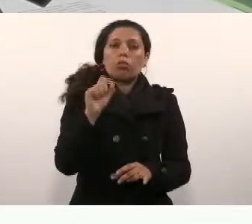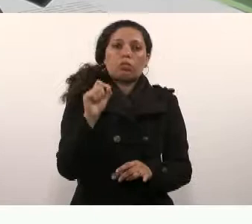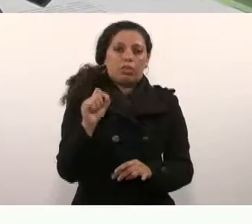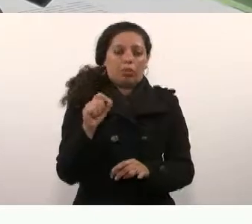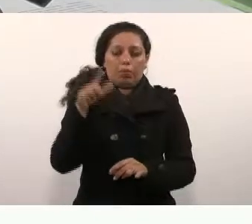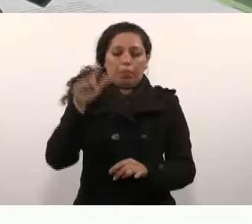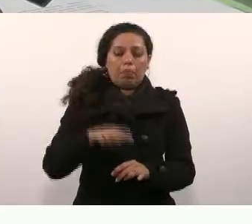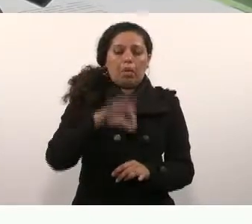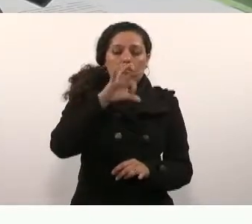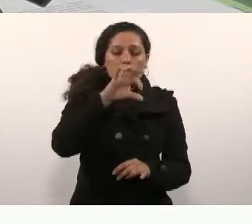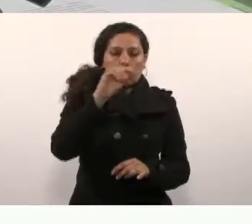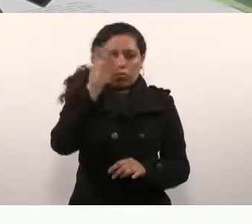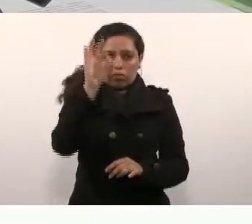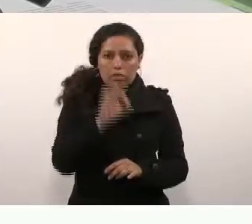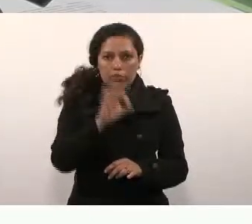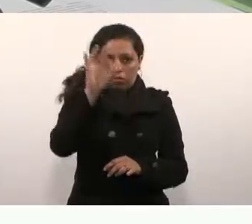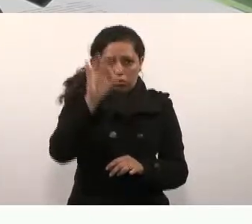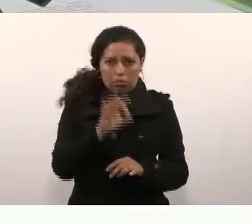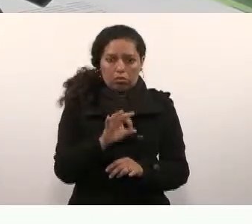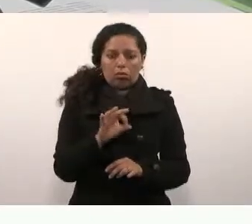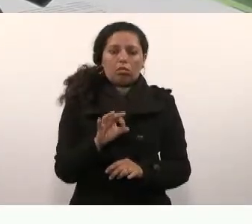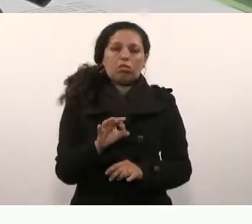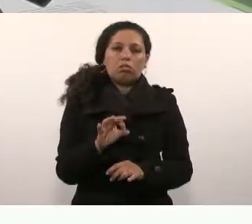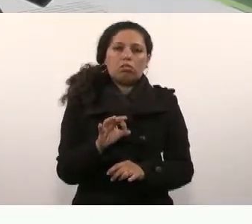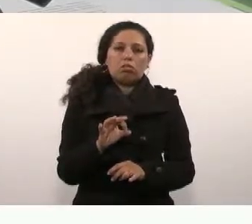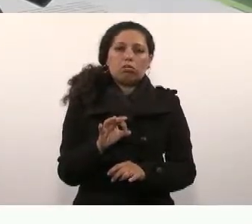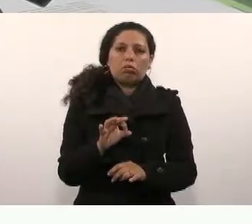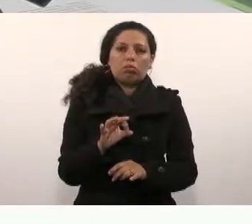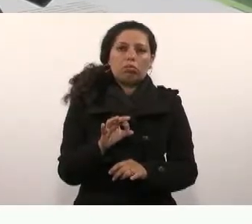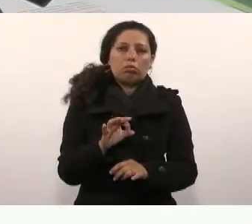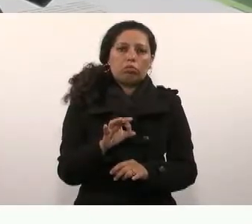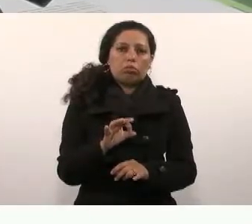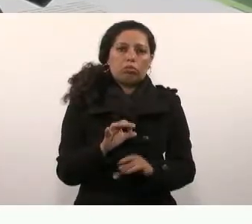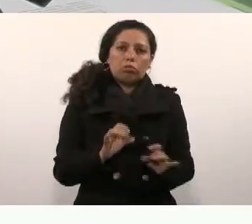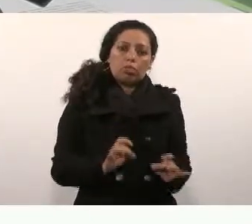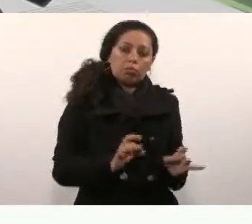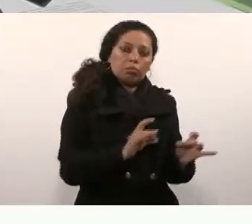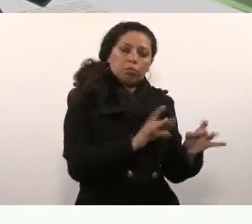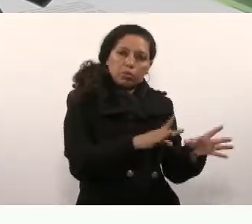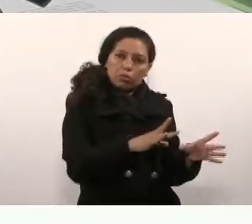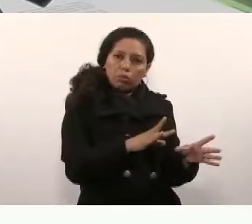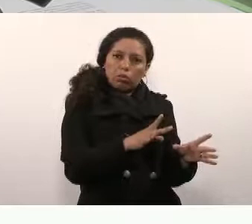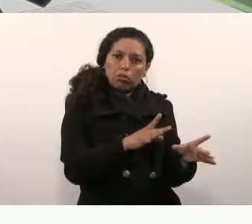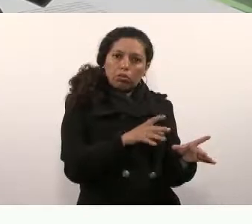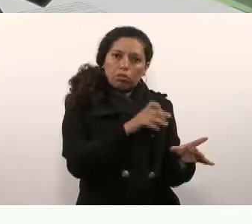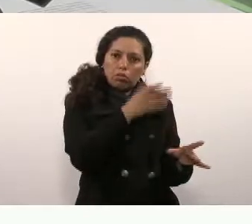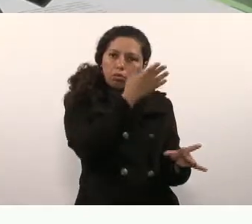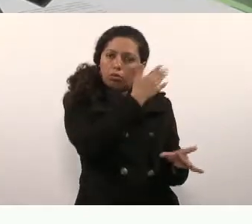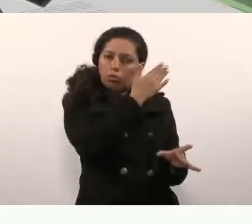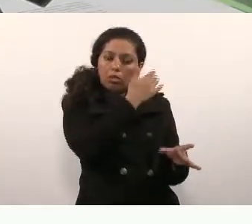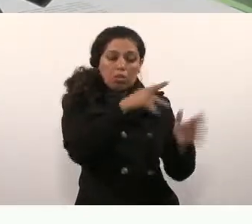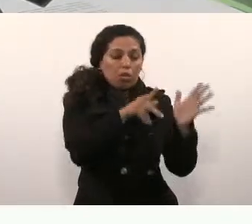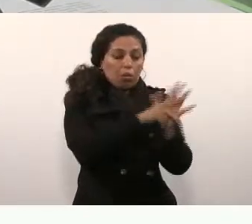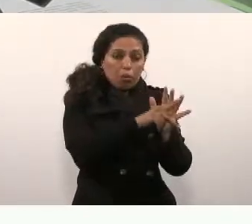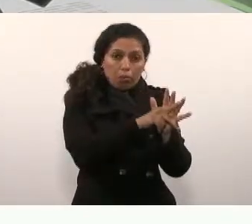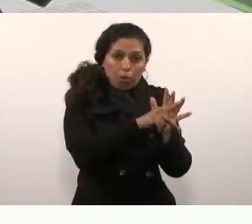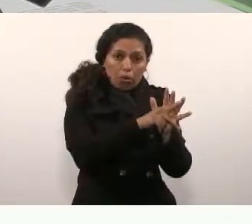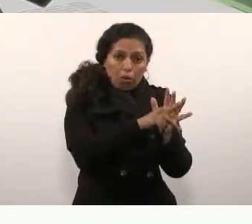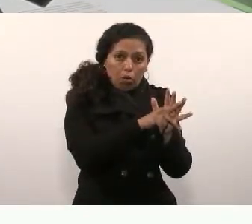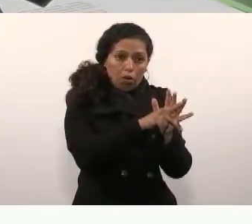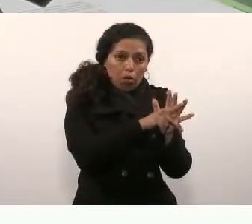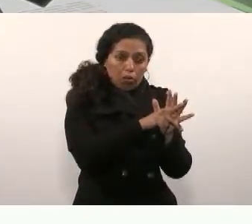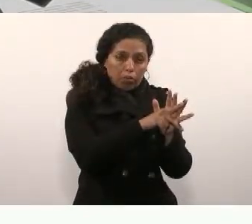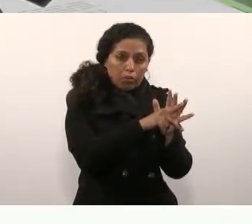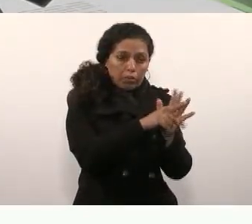mais de 90% da área que foi desapropriada, até hoje ociosa, é possível um